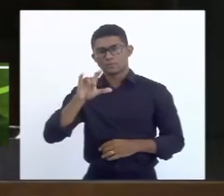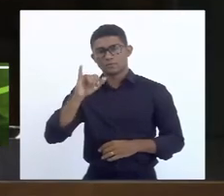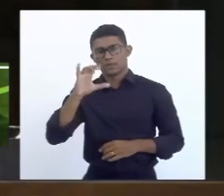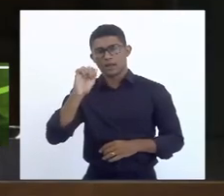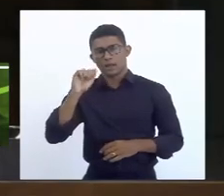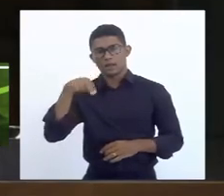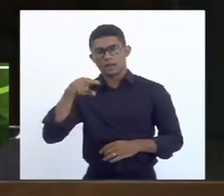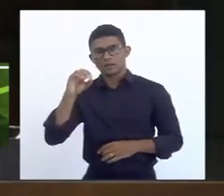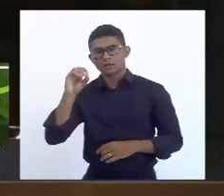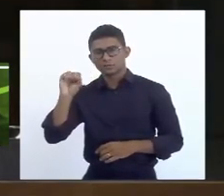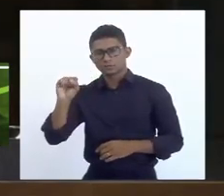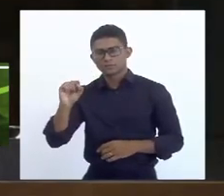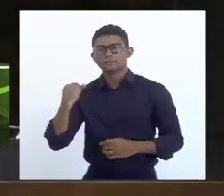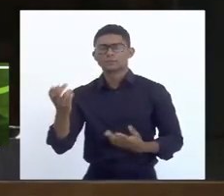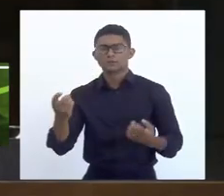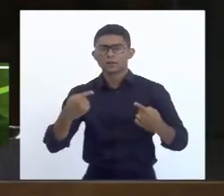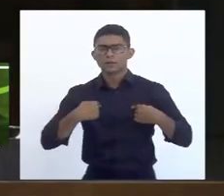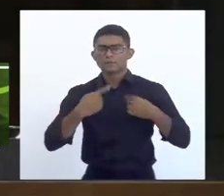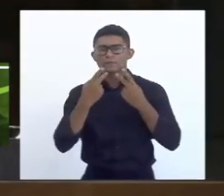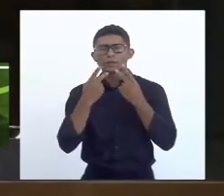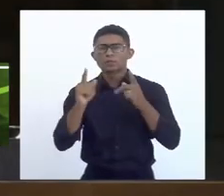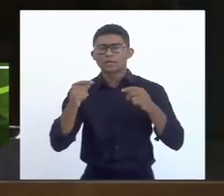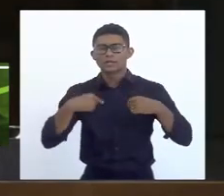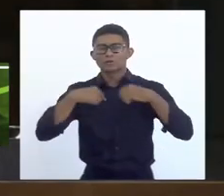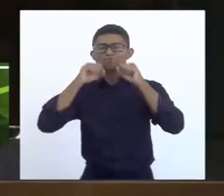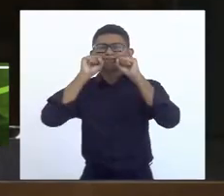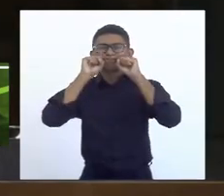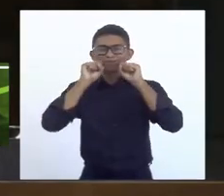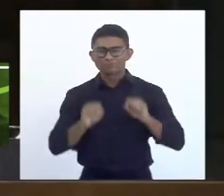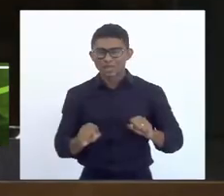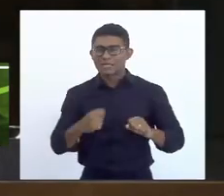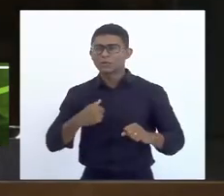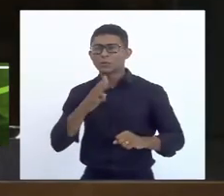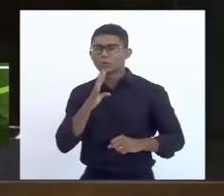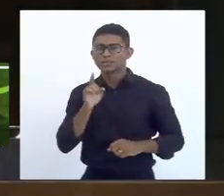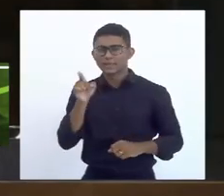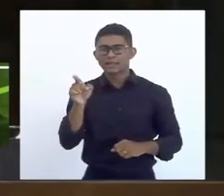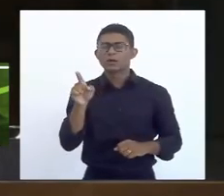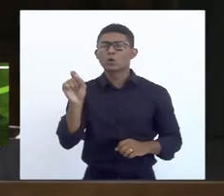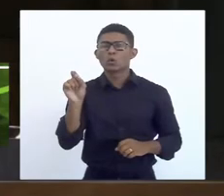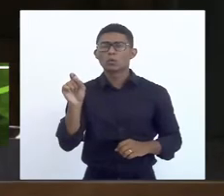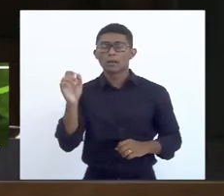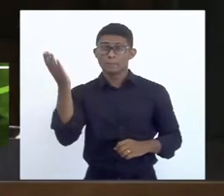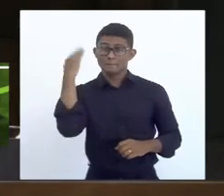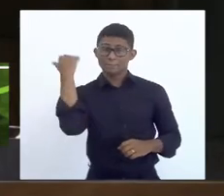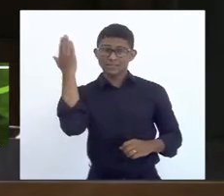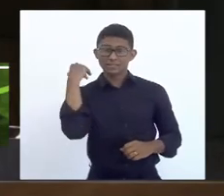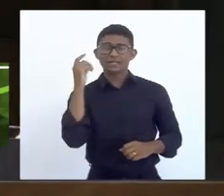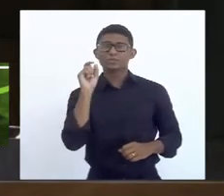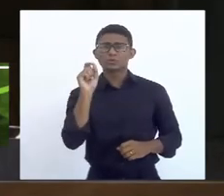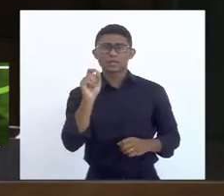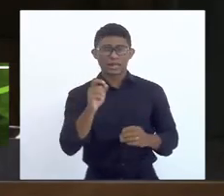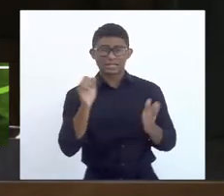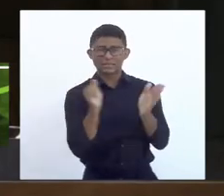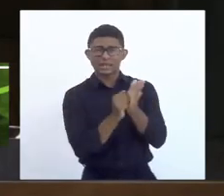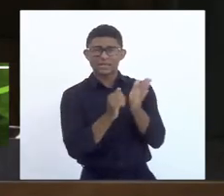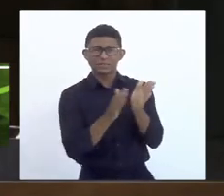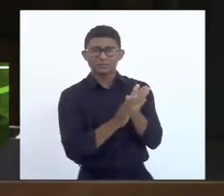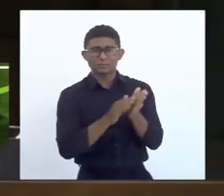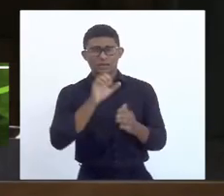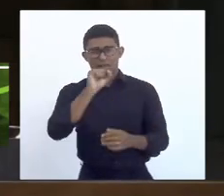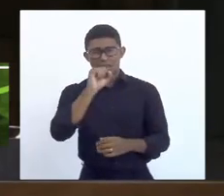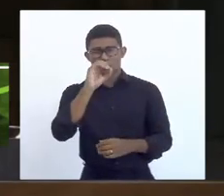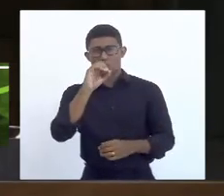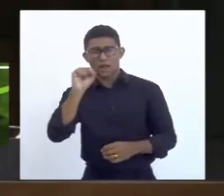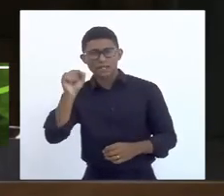Quero aqui testemunhar que conheci a vereadora através de uma denúncia ao SOS Mulher aqui da